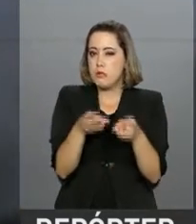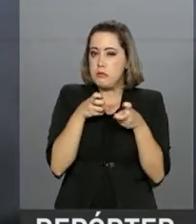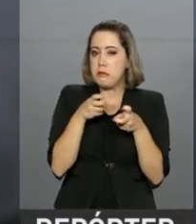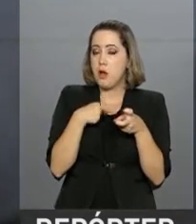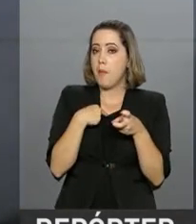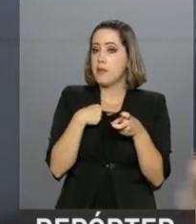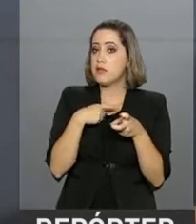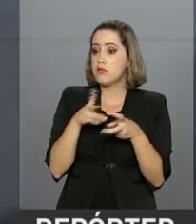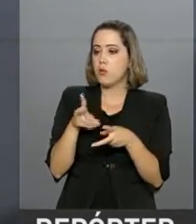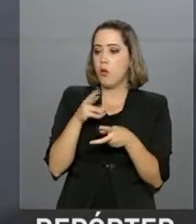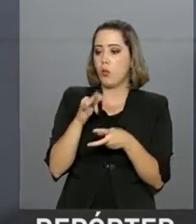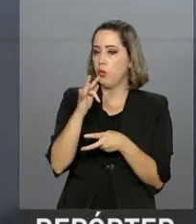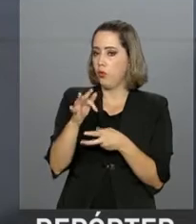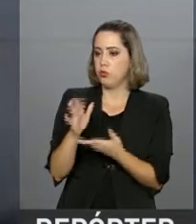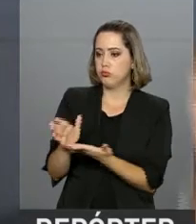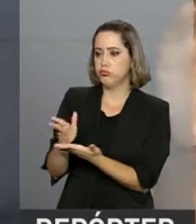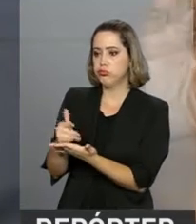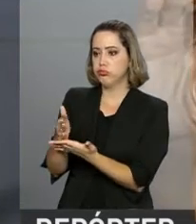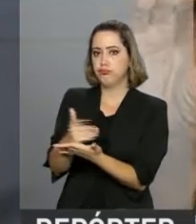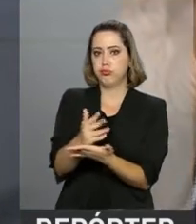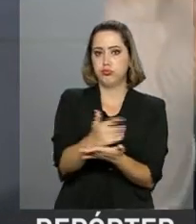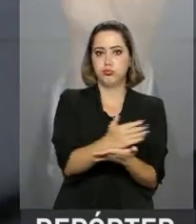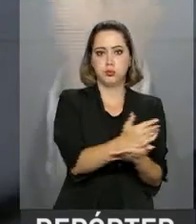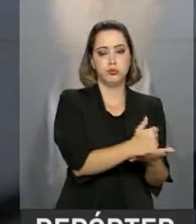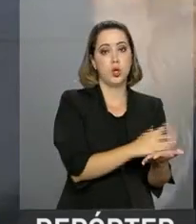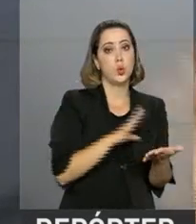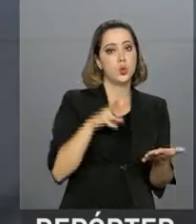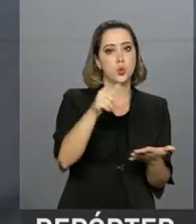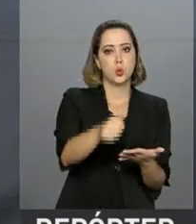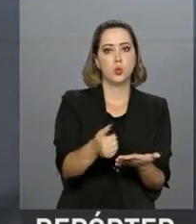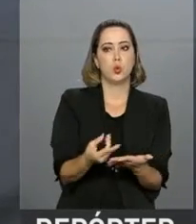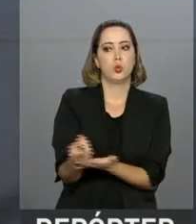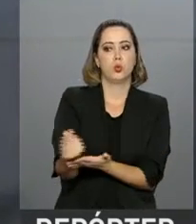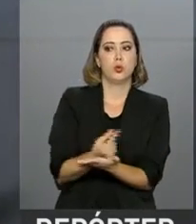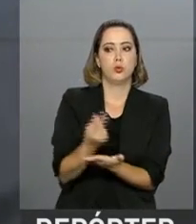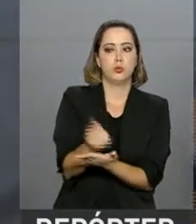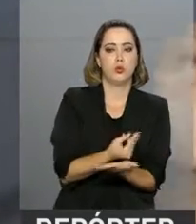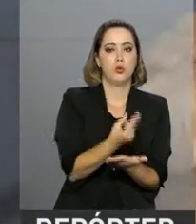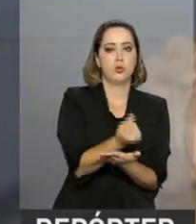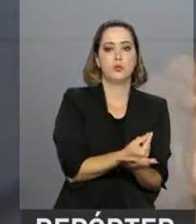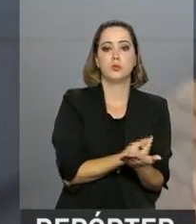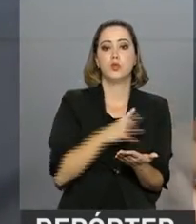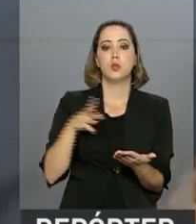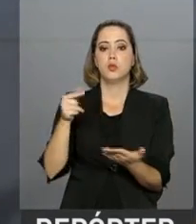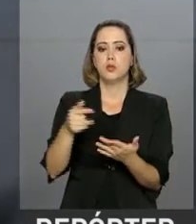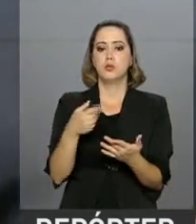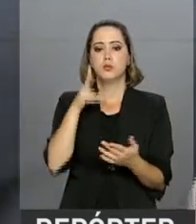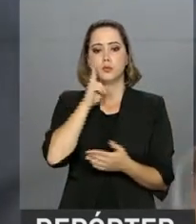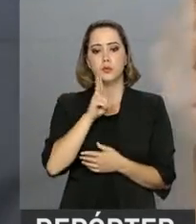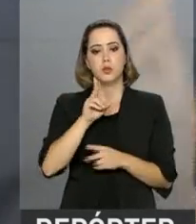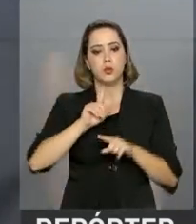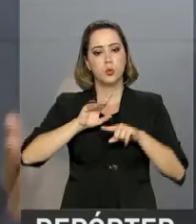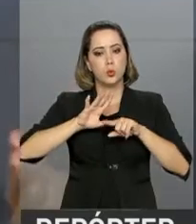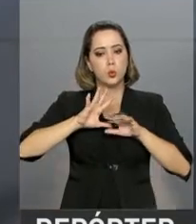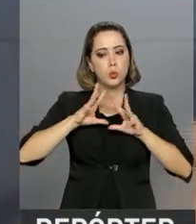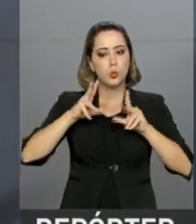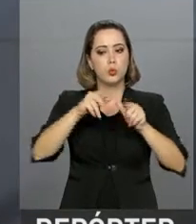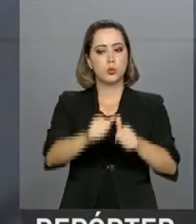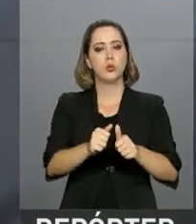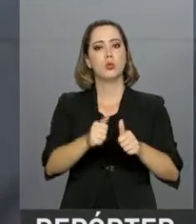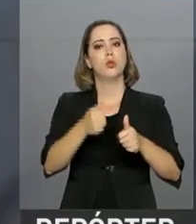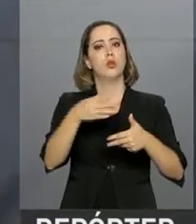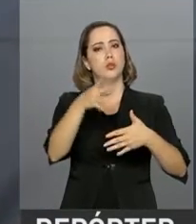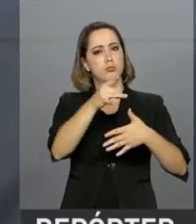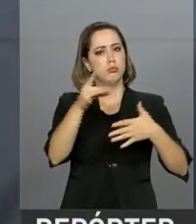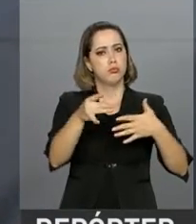receitas previstas esse ano, levando em conta não só o crescimento econômico, levando em conta as receitas do programa de